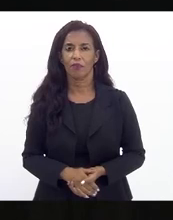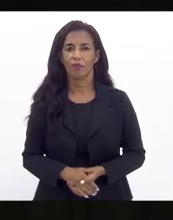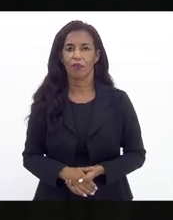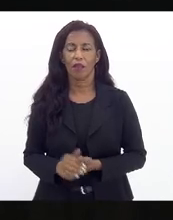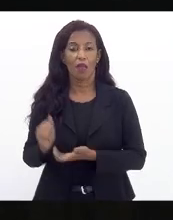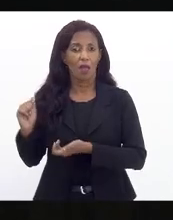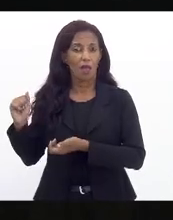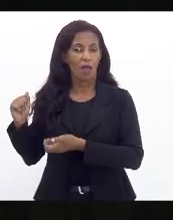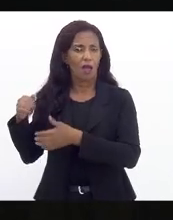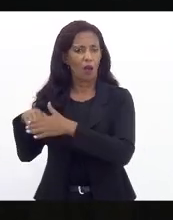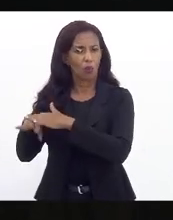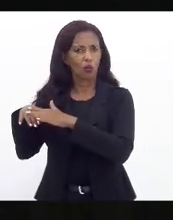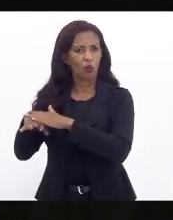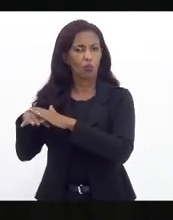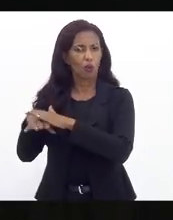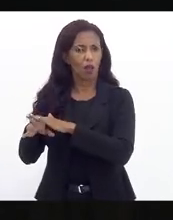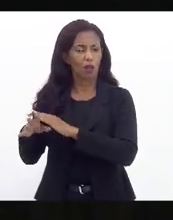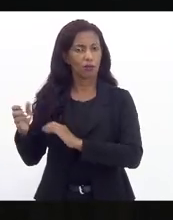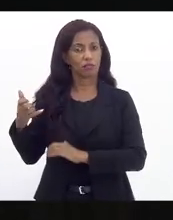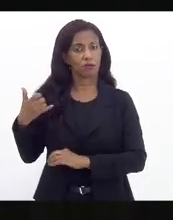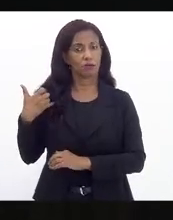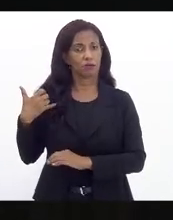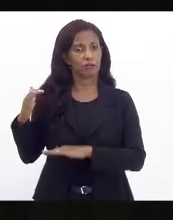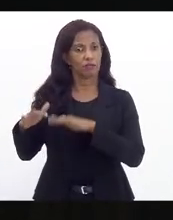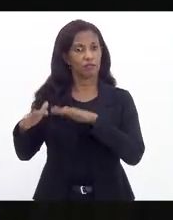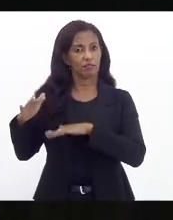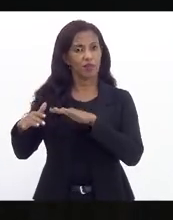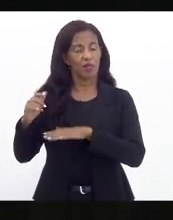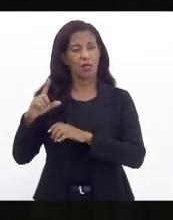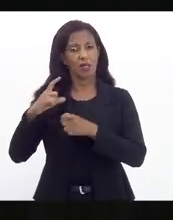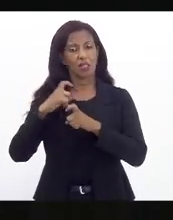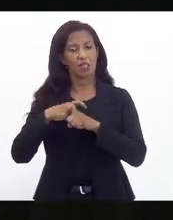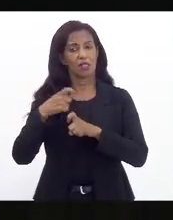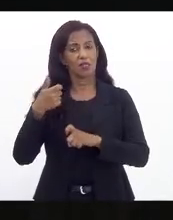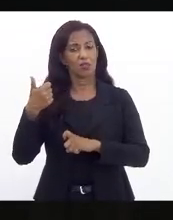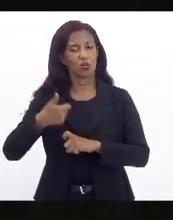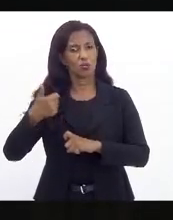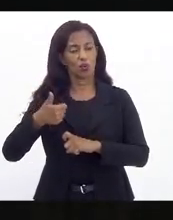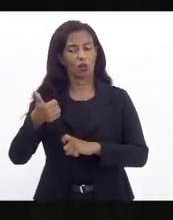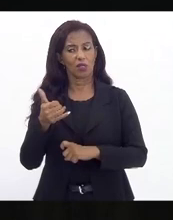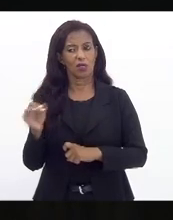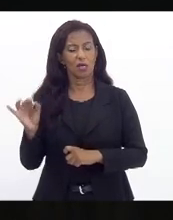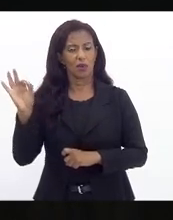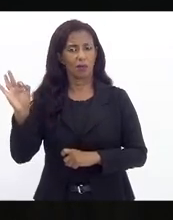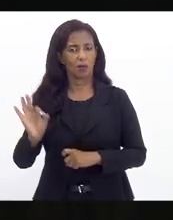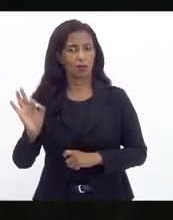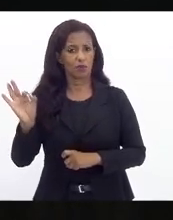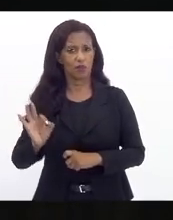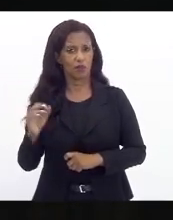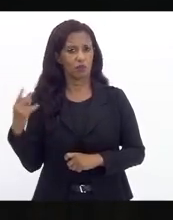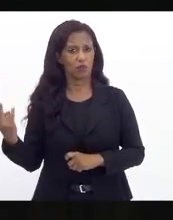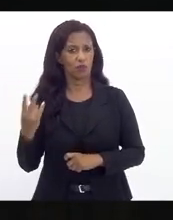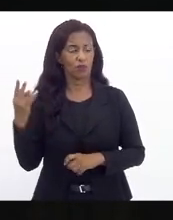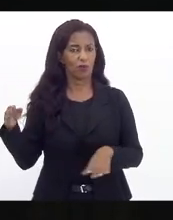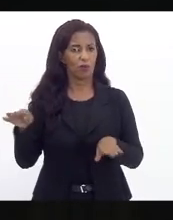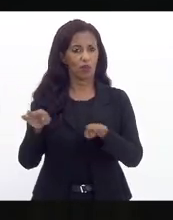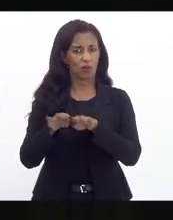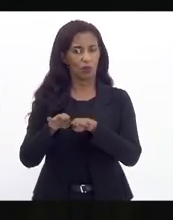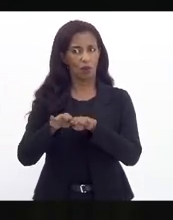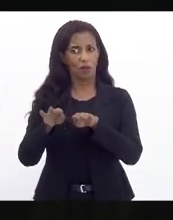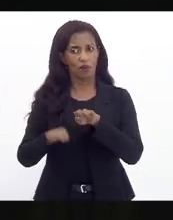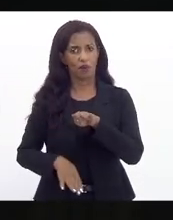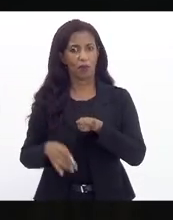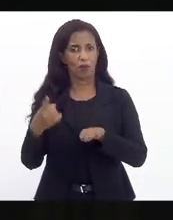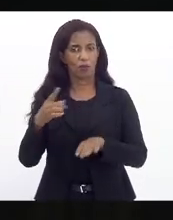cumulativamente de acordo com as seguintes faixas preciso 1 100% do valor igual ou inferior a um